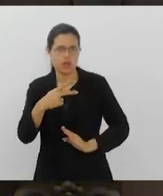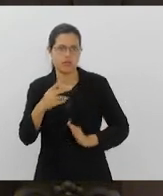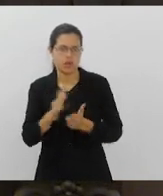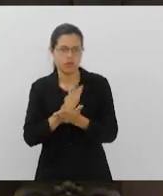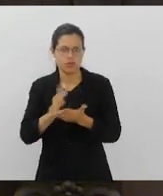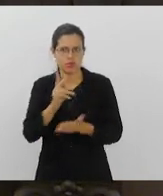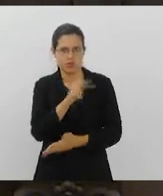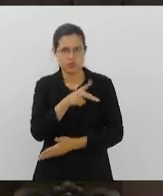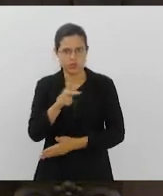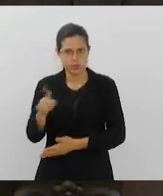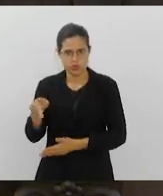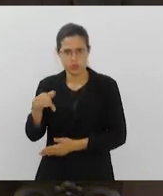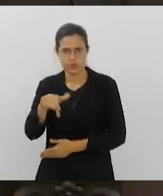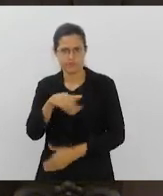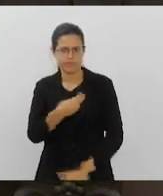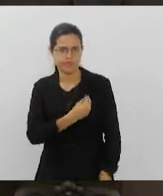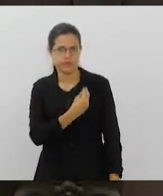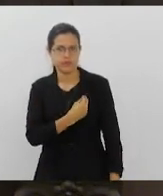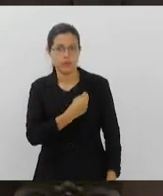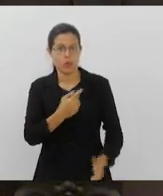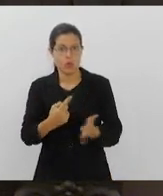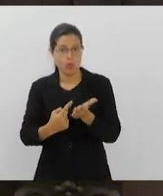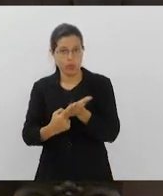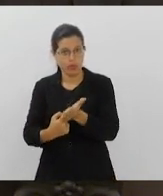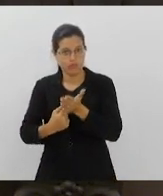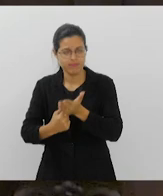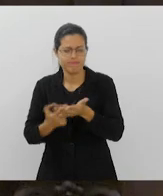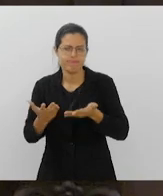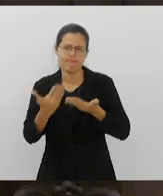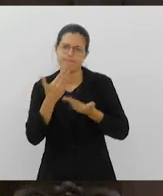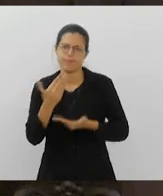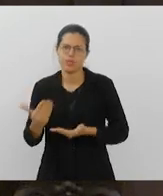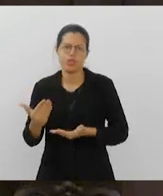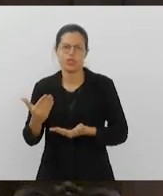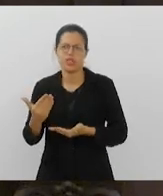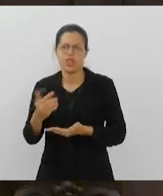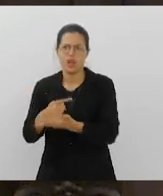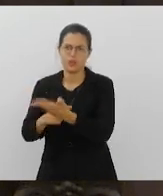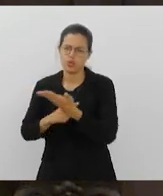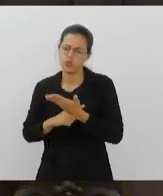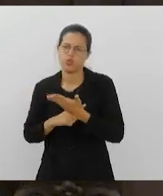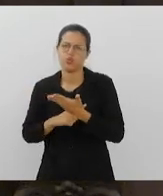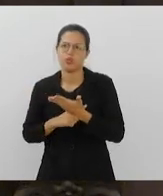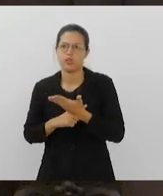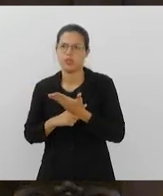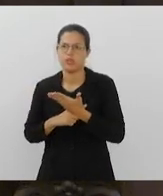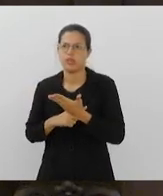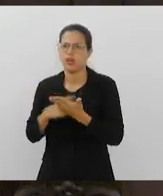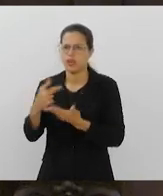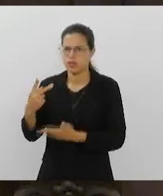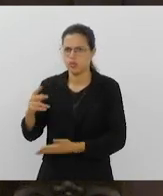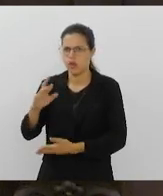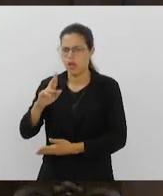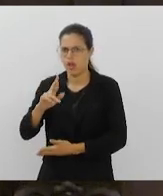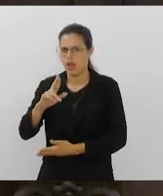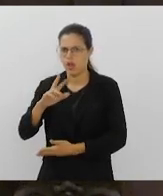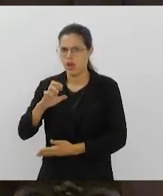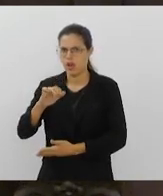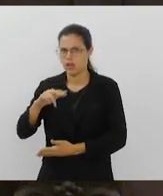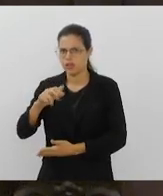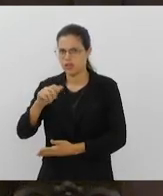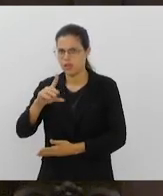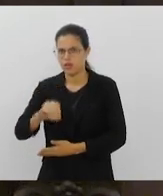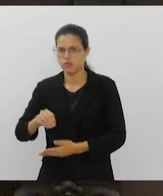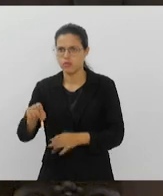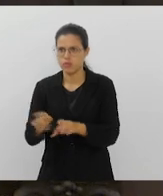faço um compromisso, e aí quero pedir ajuda aqui, não só sua, Reinaldo, mas pedir a ajuda do meu irmão, delegado